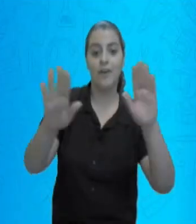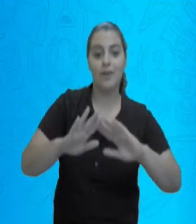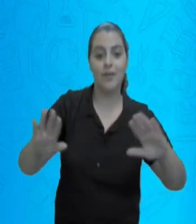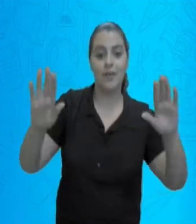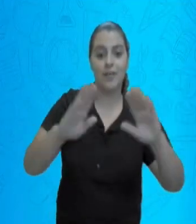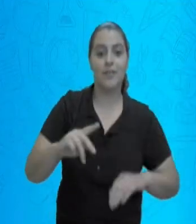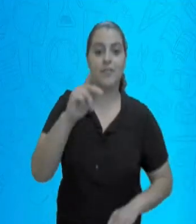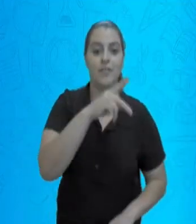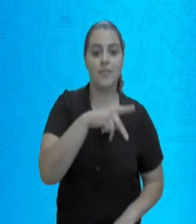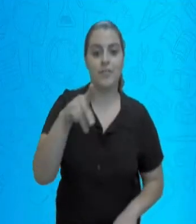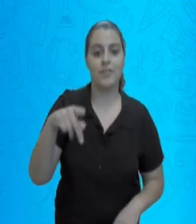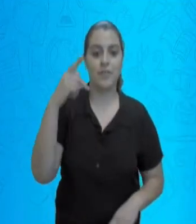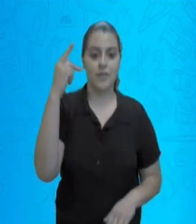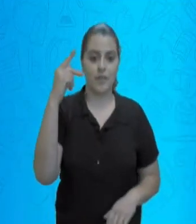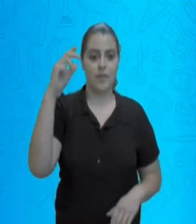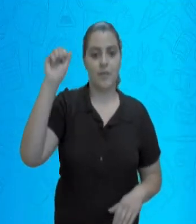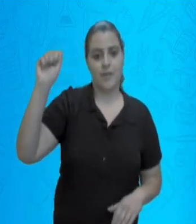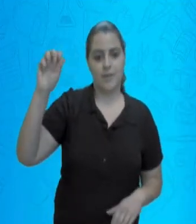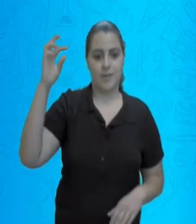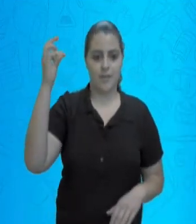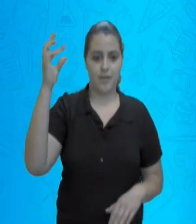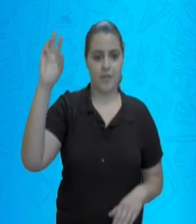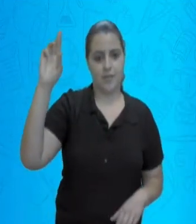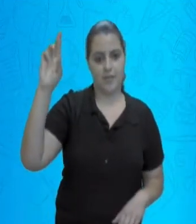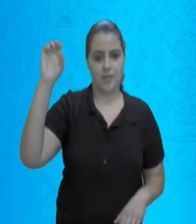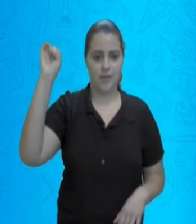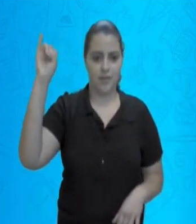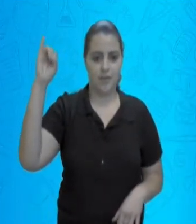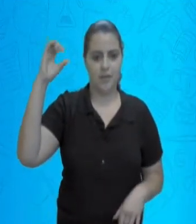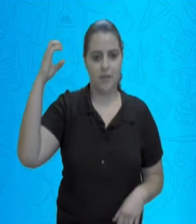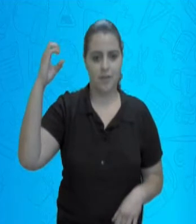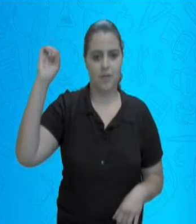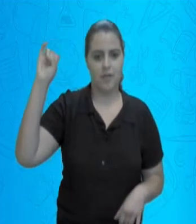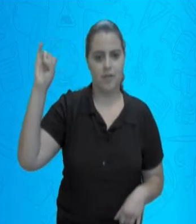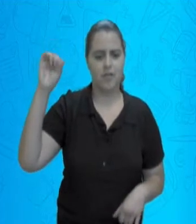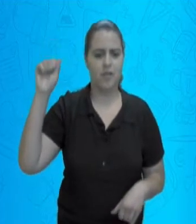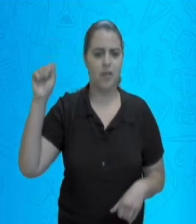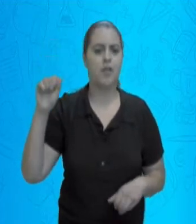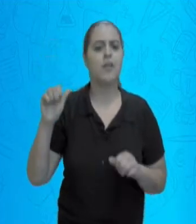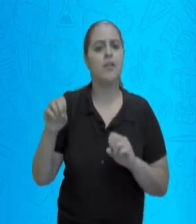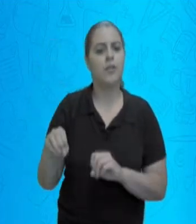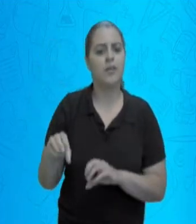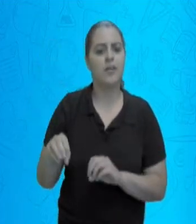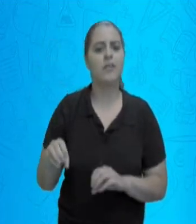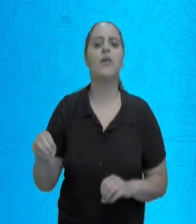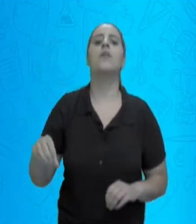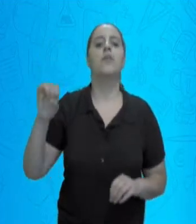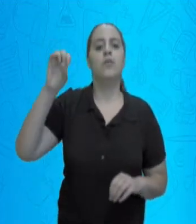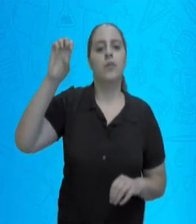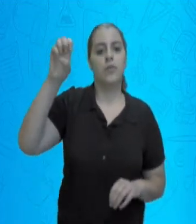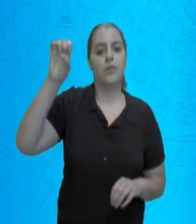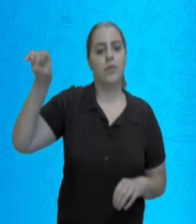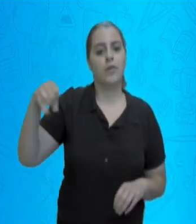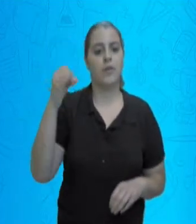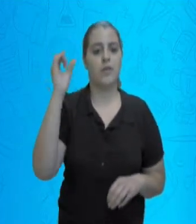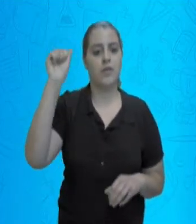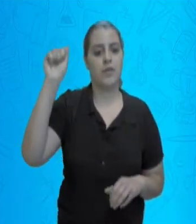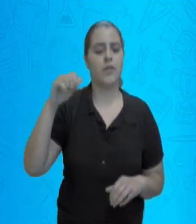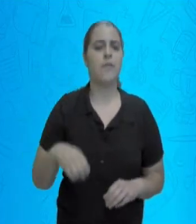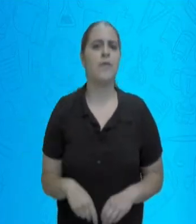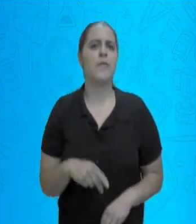Olá, sou a professora Patrícia da Educação de Jovens e Adultos e na nossa aula de História de hoje vamos falar um pouco